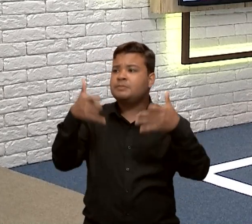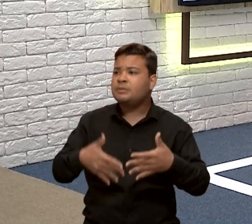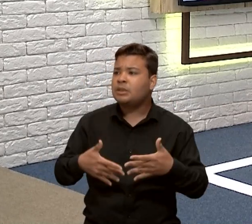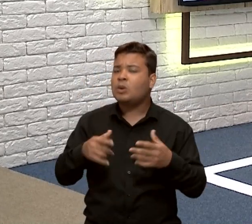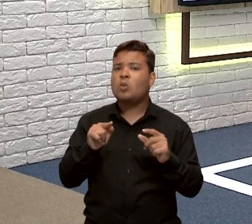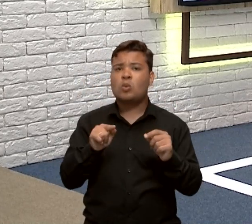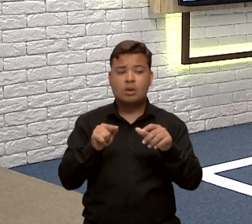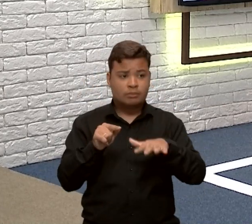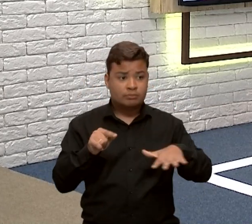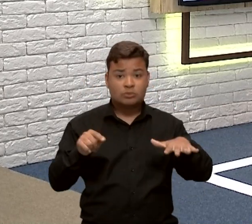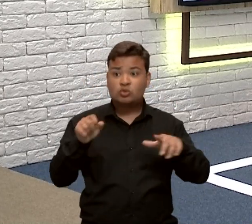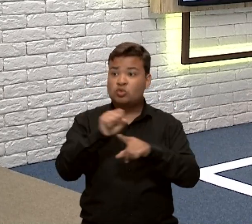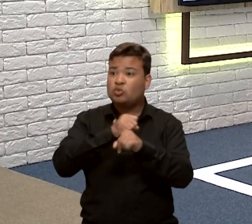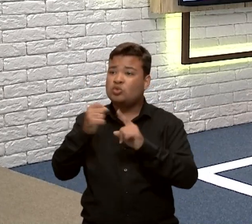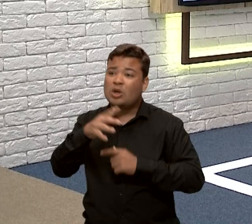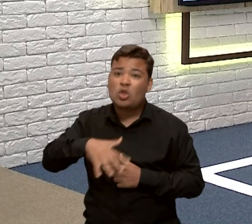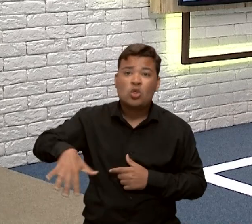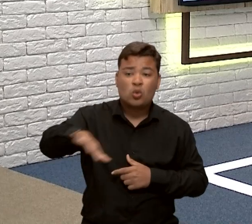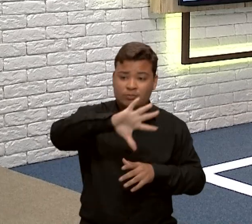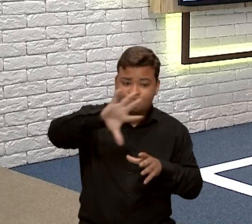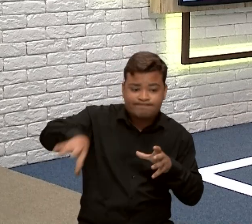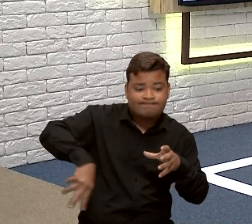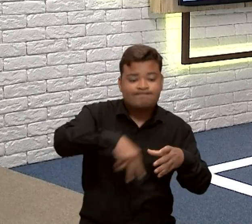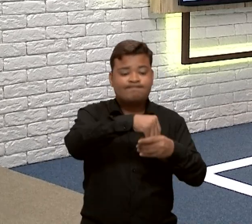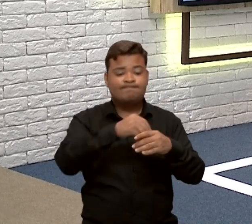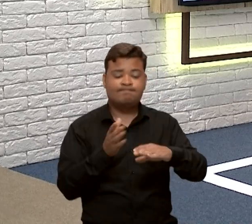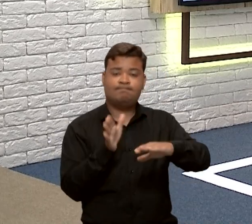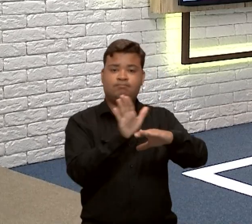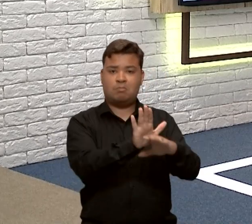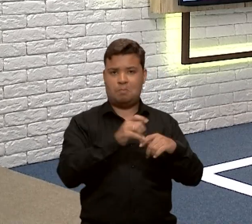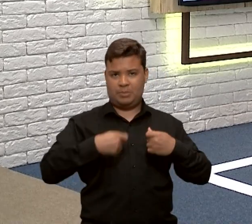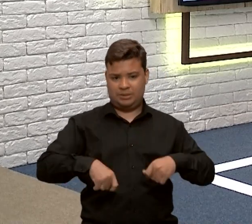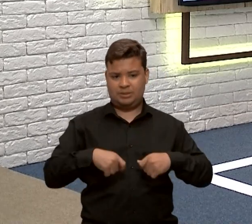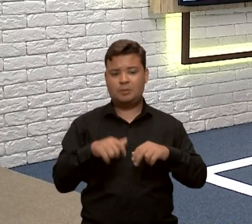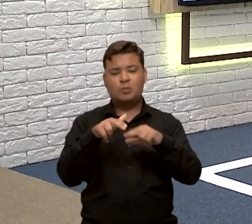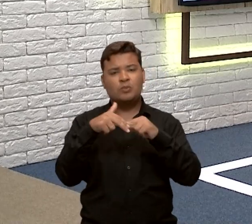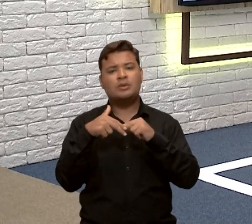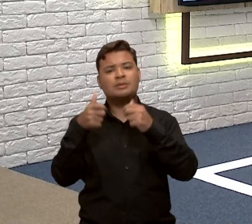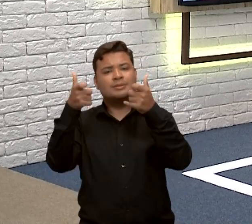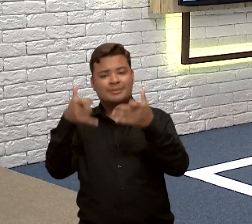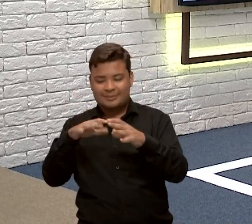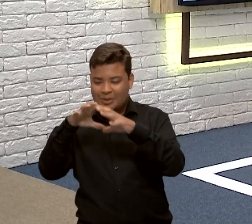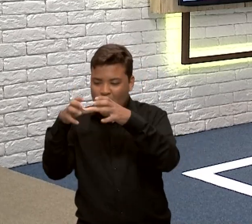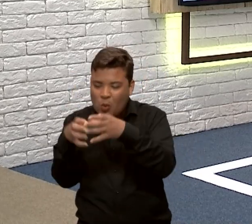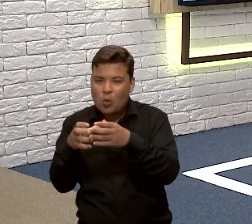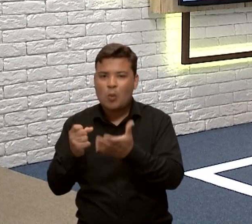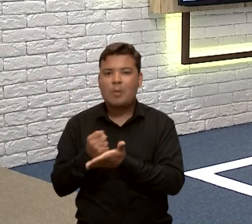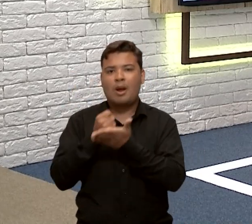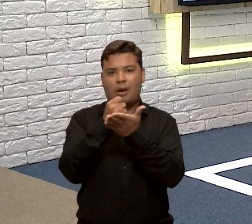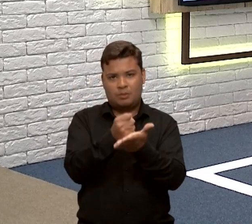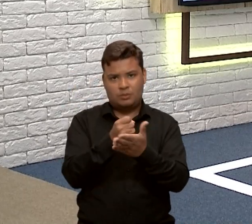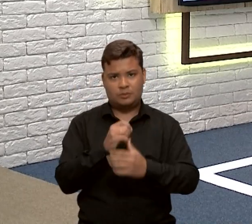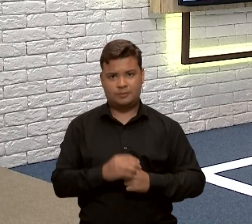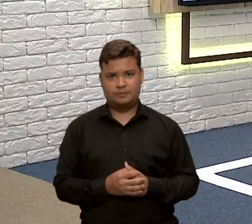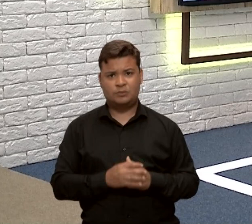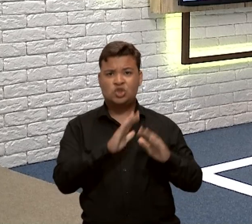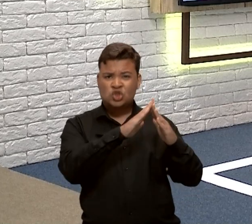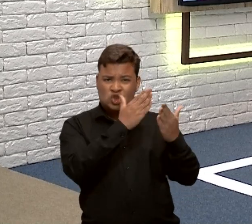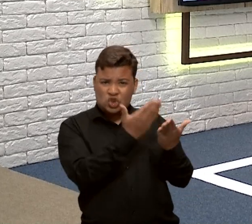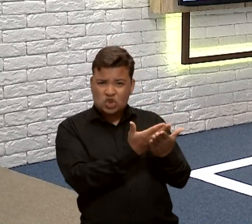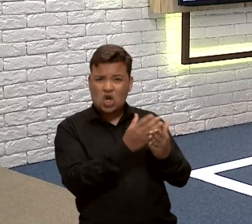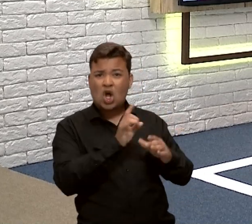geral, né? Até por isso a gente está falando de redes de apoio. Não é só a escola que tem que estar preparada para a inclusão, não são só os